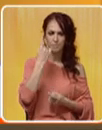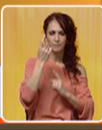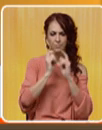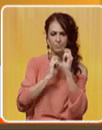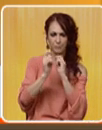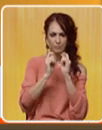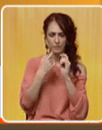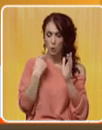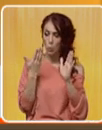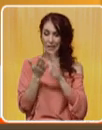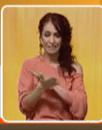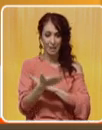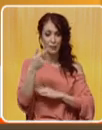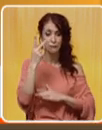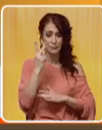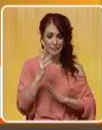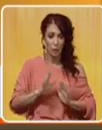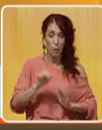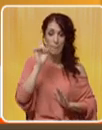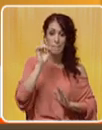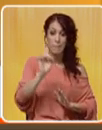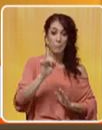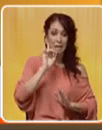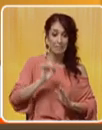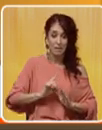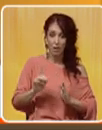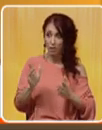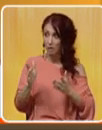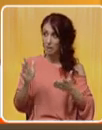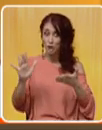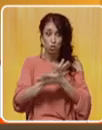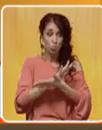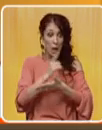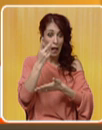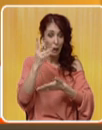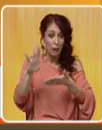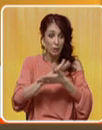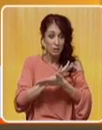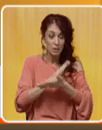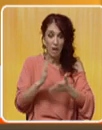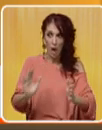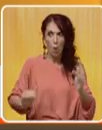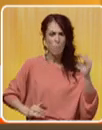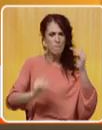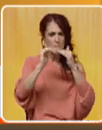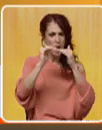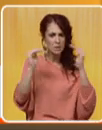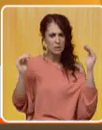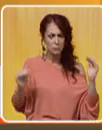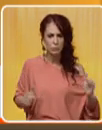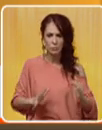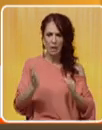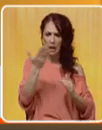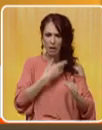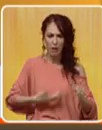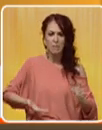imagina que eu entrei para a televisão no primeiro dia que entrei puseram logo a fazer telejornal exatamente log era o topo que era o topo não naquele tempo